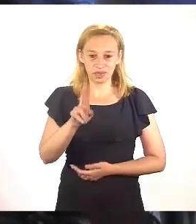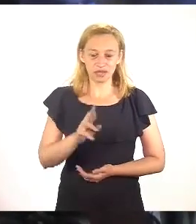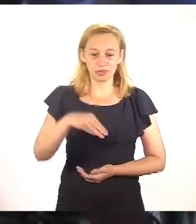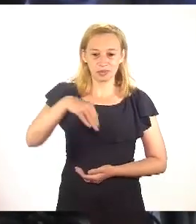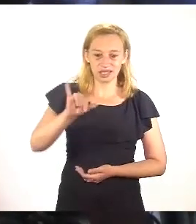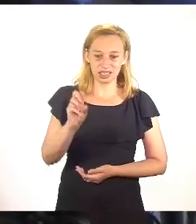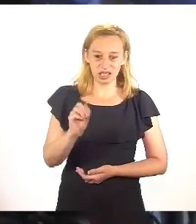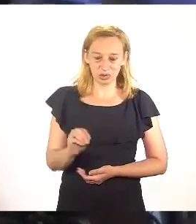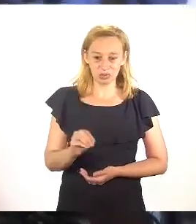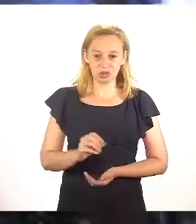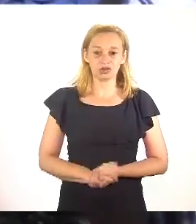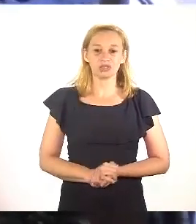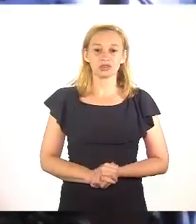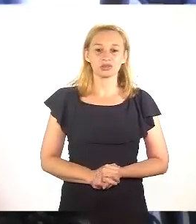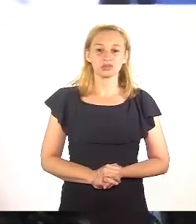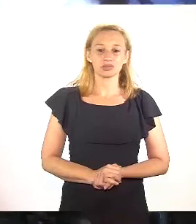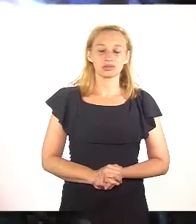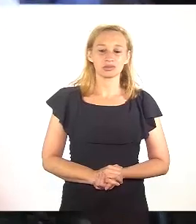quem desejo